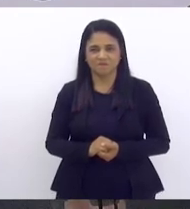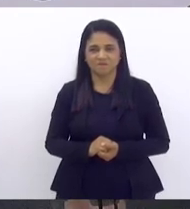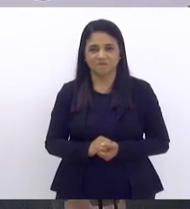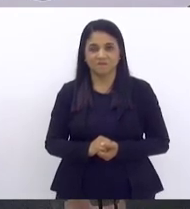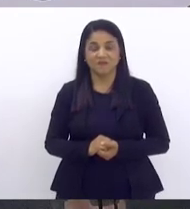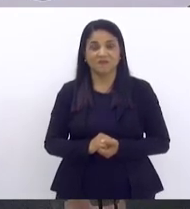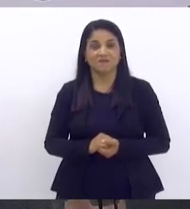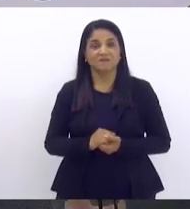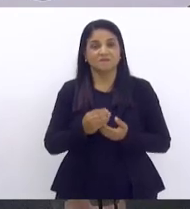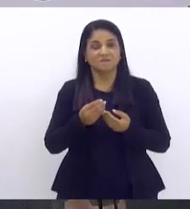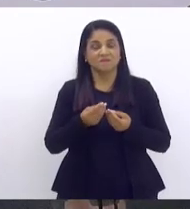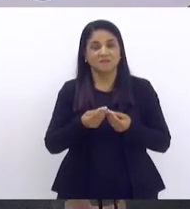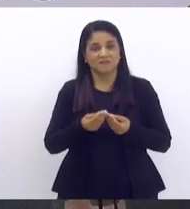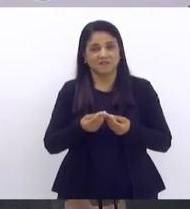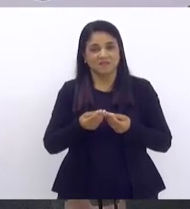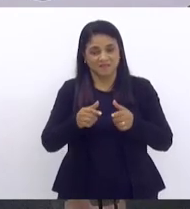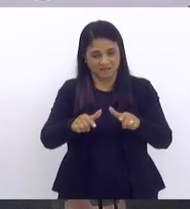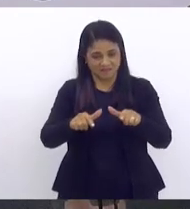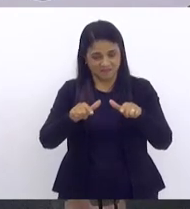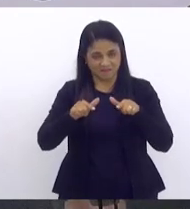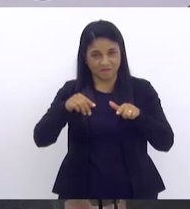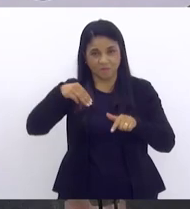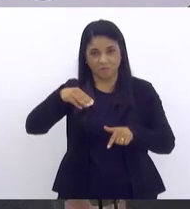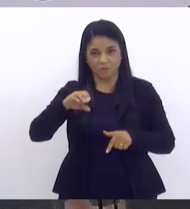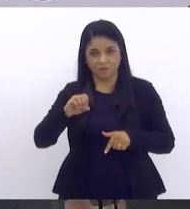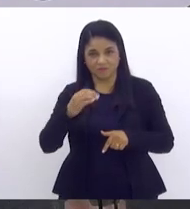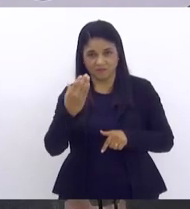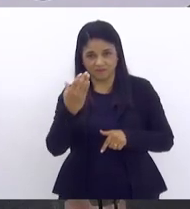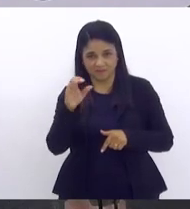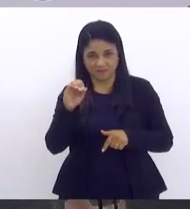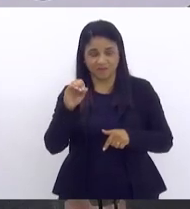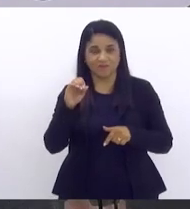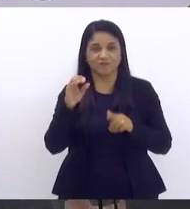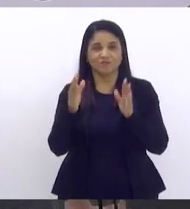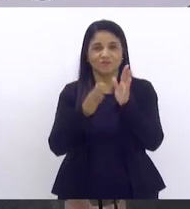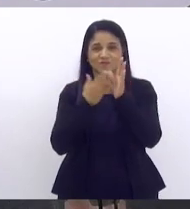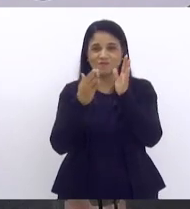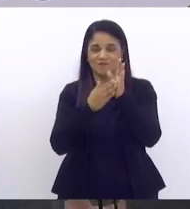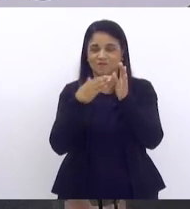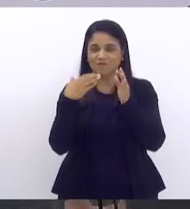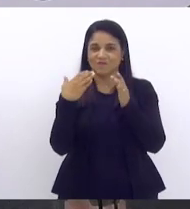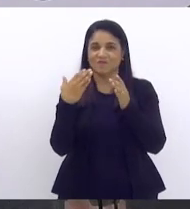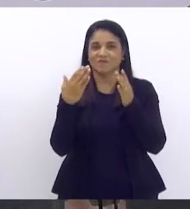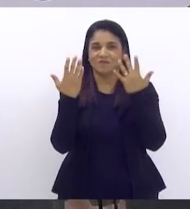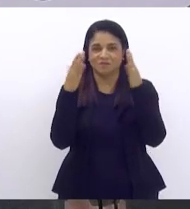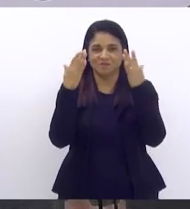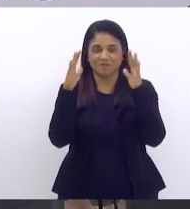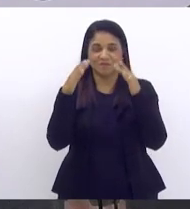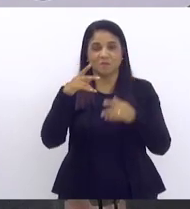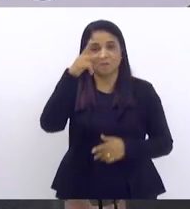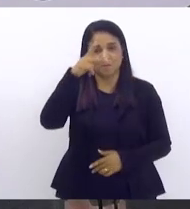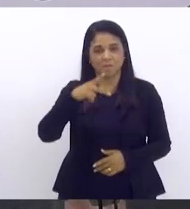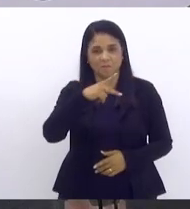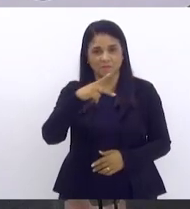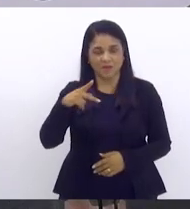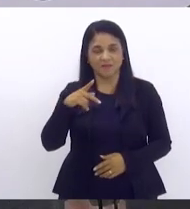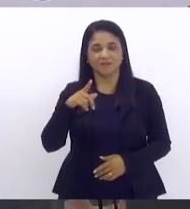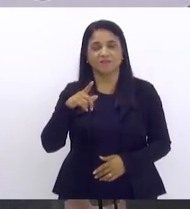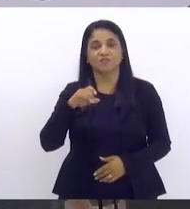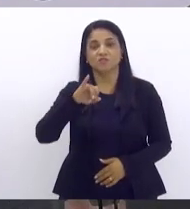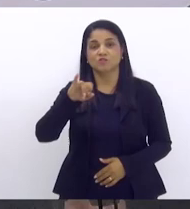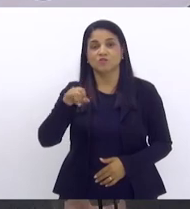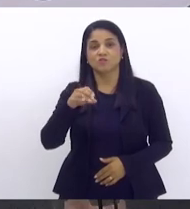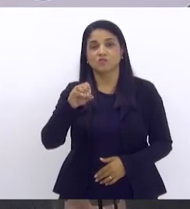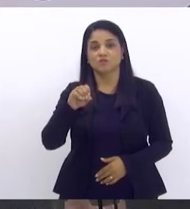Nós vamos entregar uma moção de aplauso e louvor para o nosso querido reverendíssimo Padre Jorge Luiz, que não pôde estar,